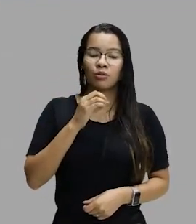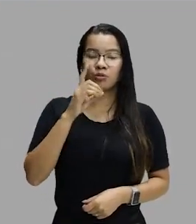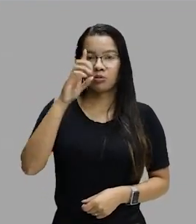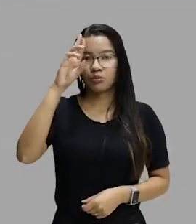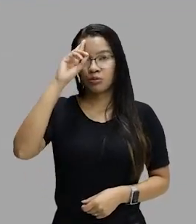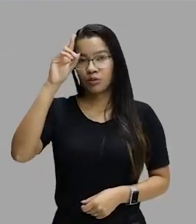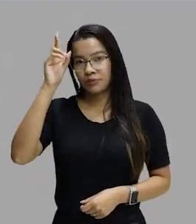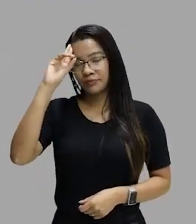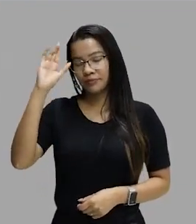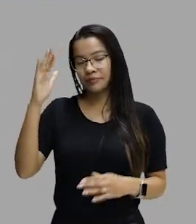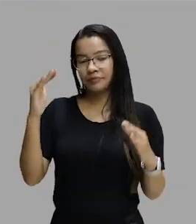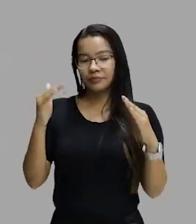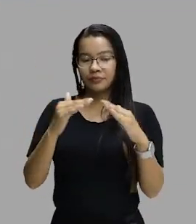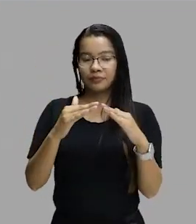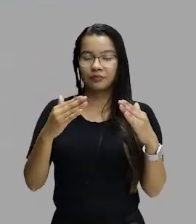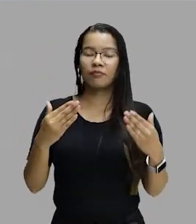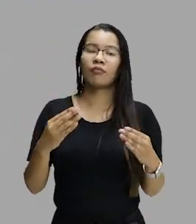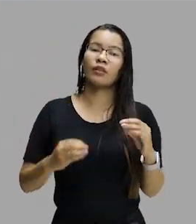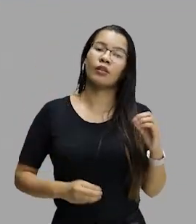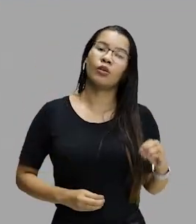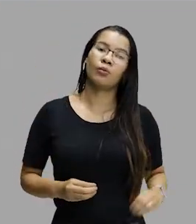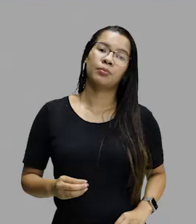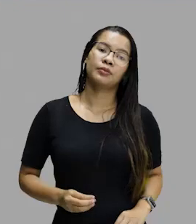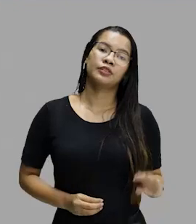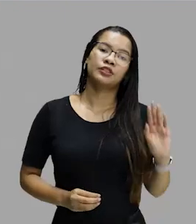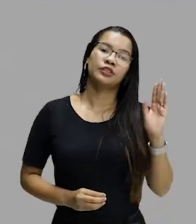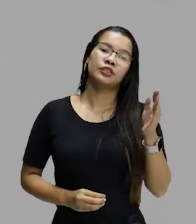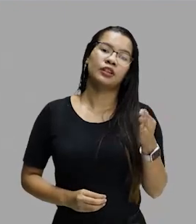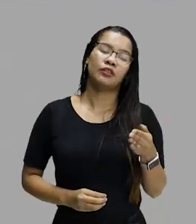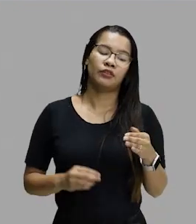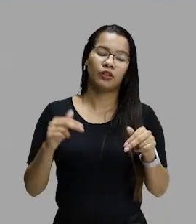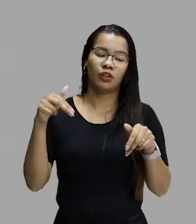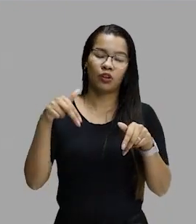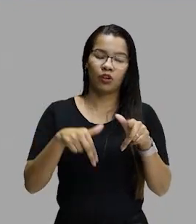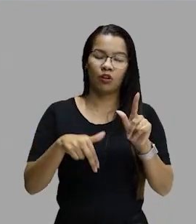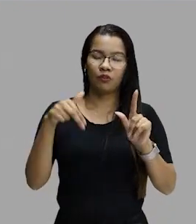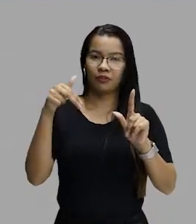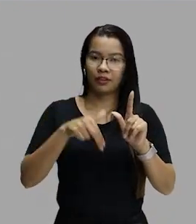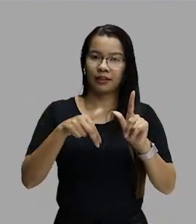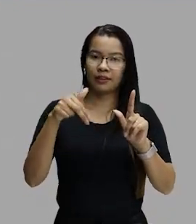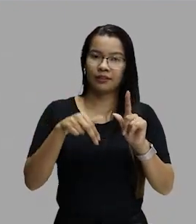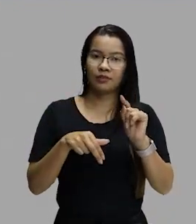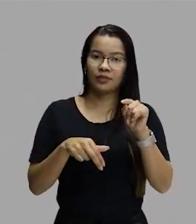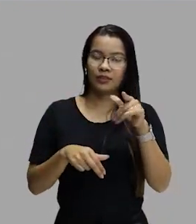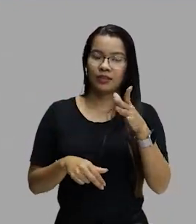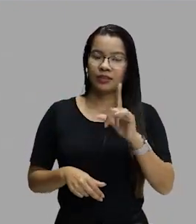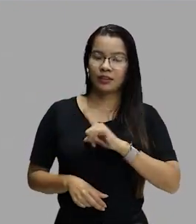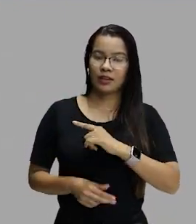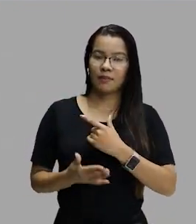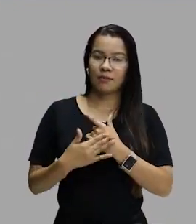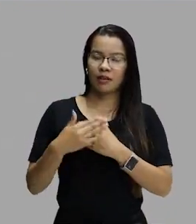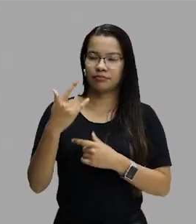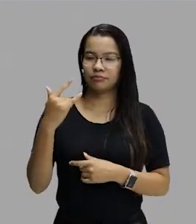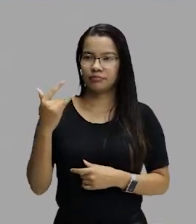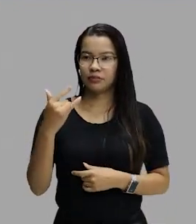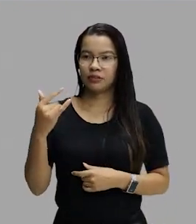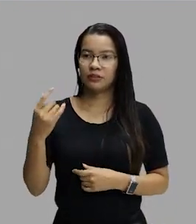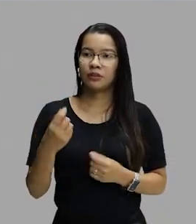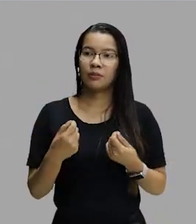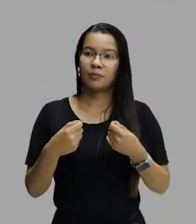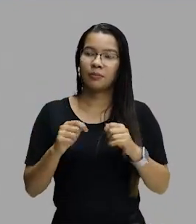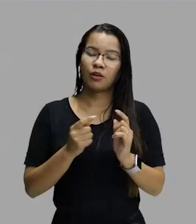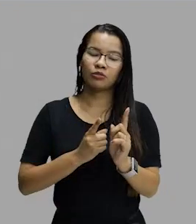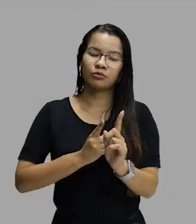mais familiaridade. Obviamente, quando uma novela é baseada numa história, ela tem como fugir